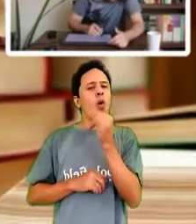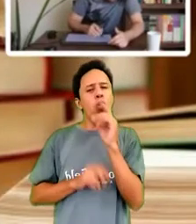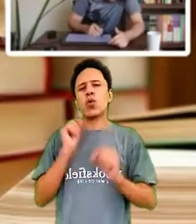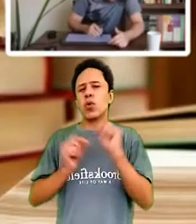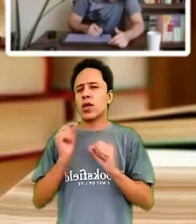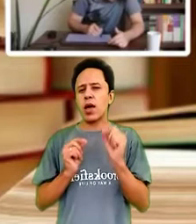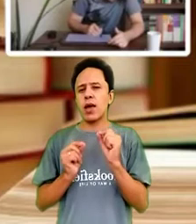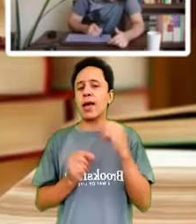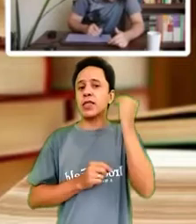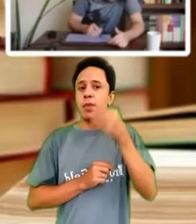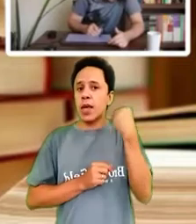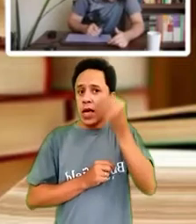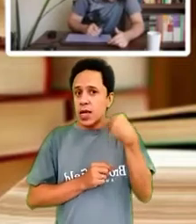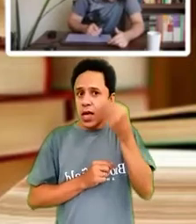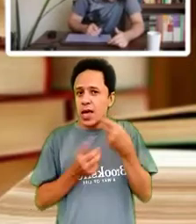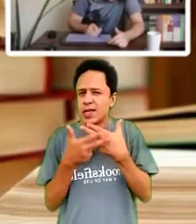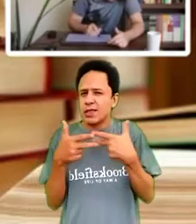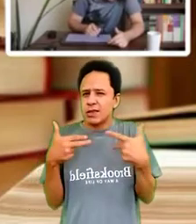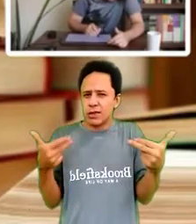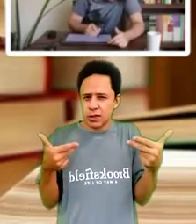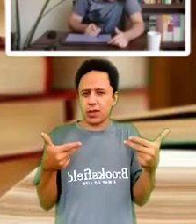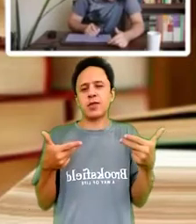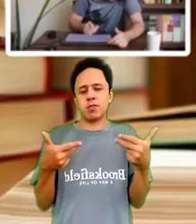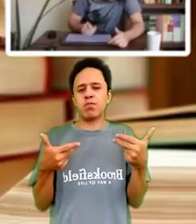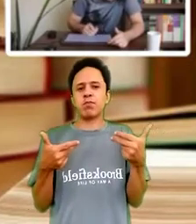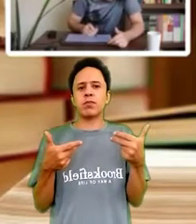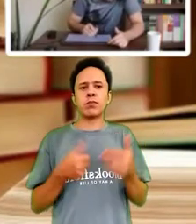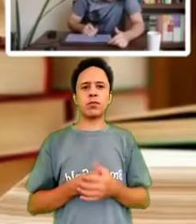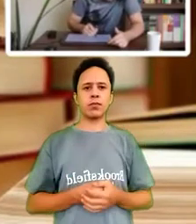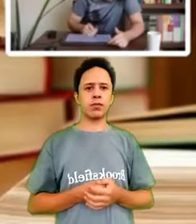contando o quê? Contando experiências